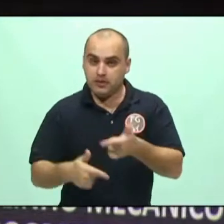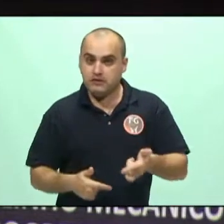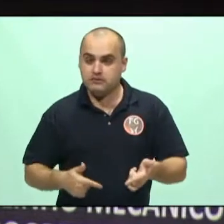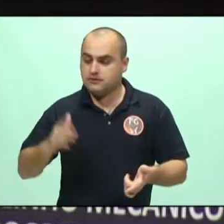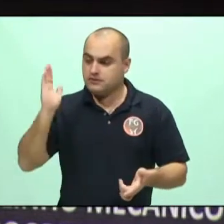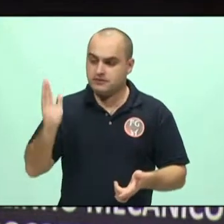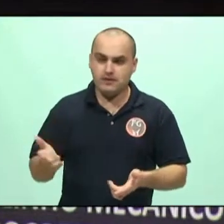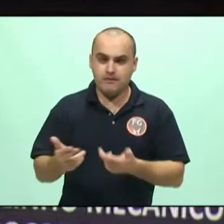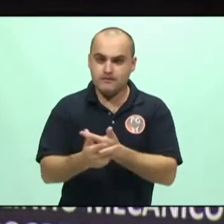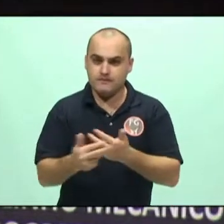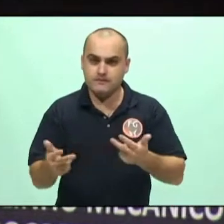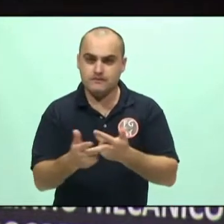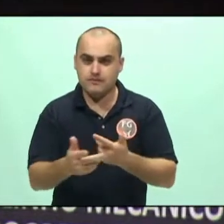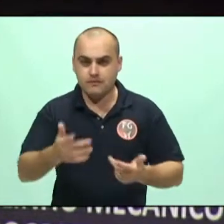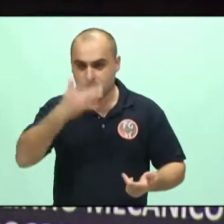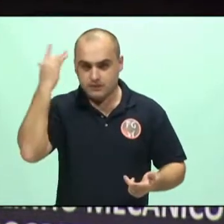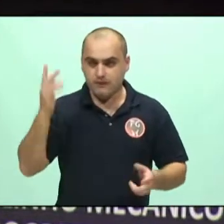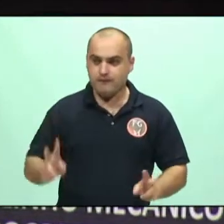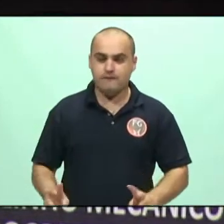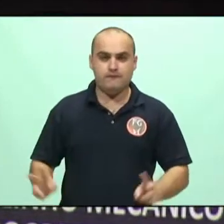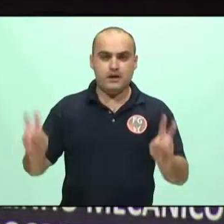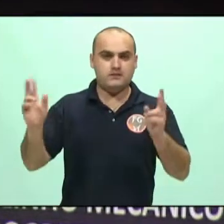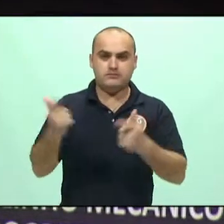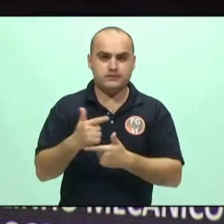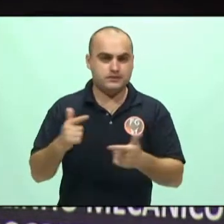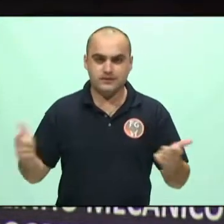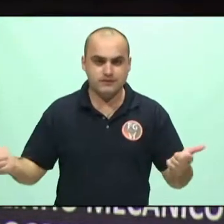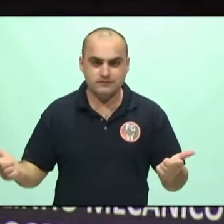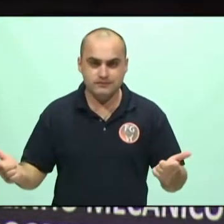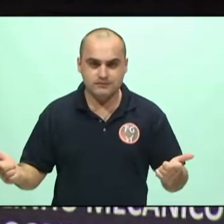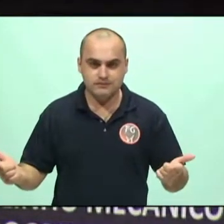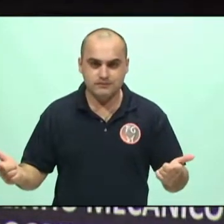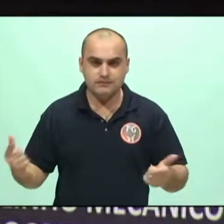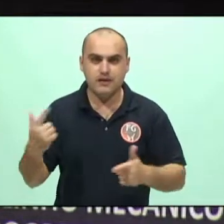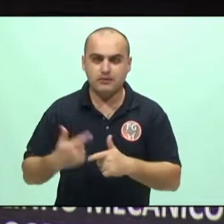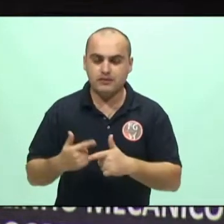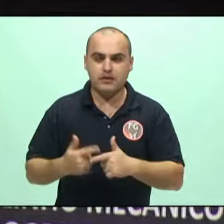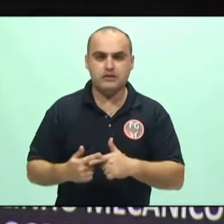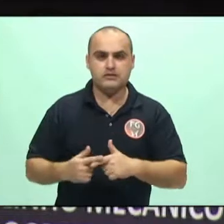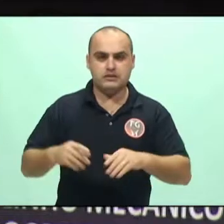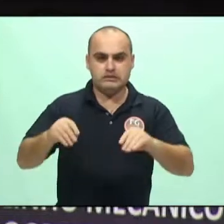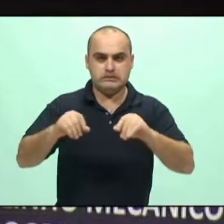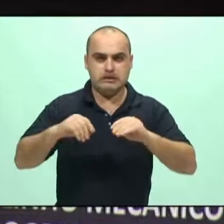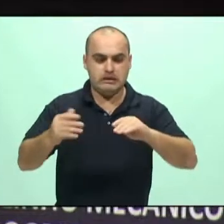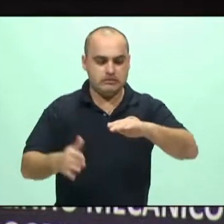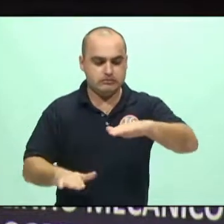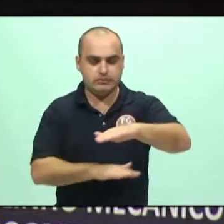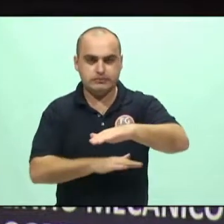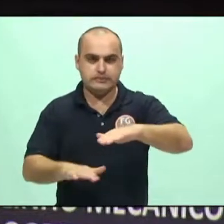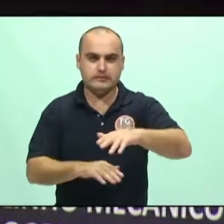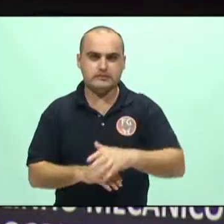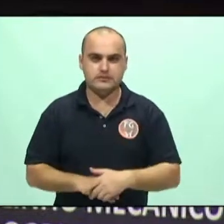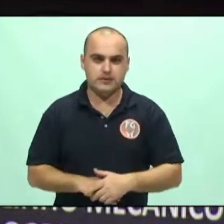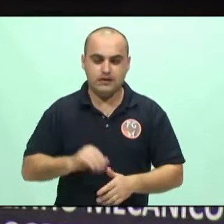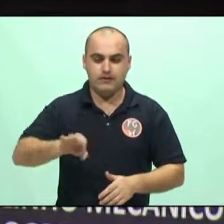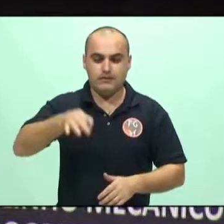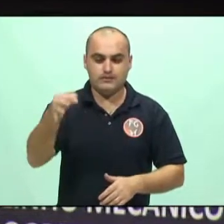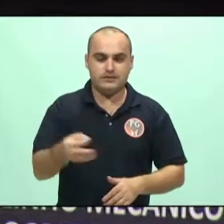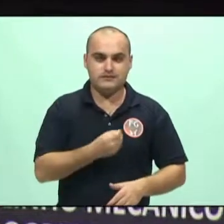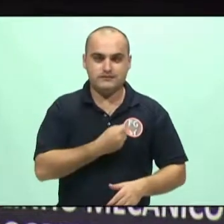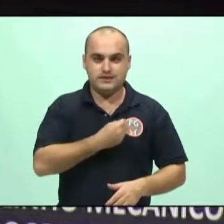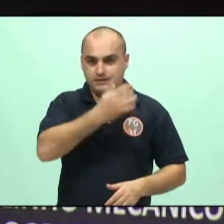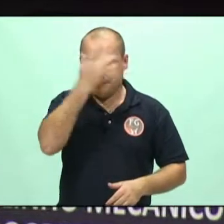vezes as pessoas não valorizam é porque está ali embaixo da terra mas ele é imprescindível para qualidade de vida das pessoas